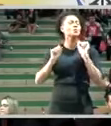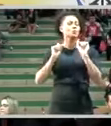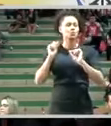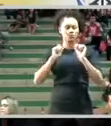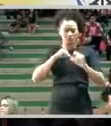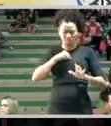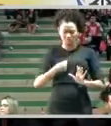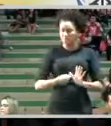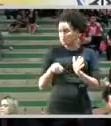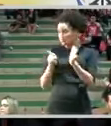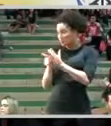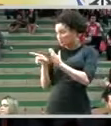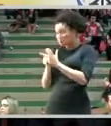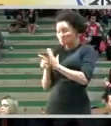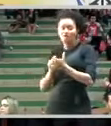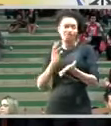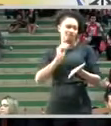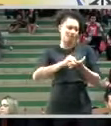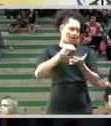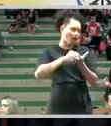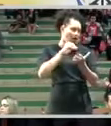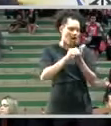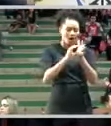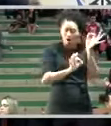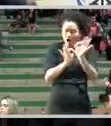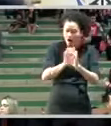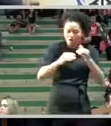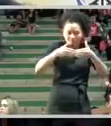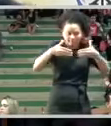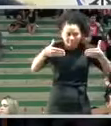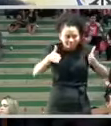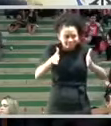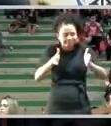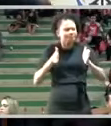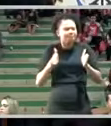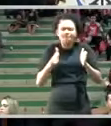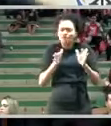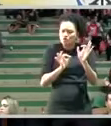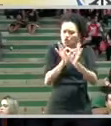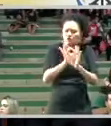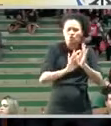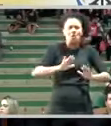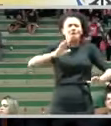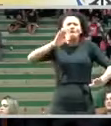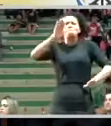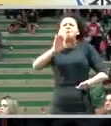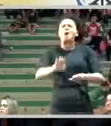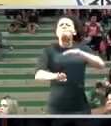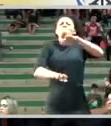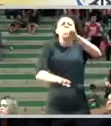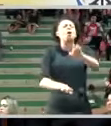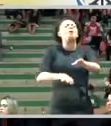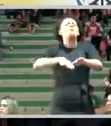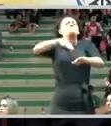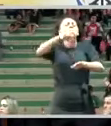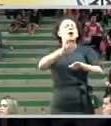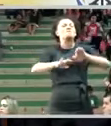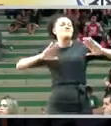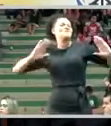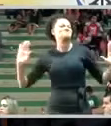negligentes. Fizeram um carro novo como os filisteus. E marcharam com a festa de